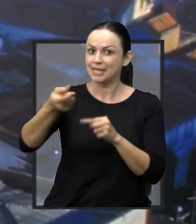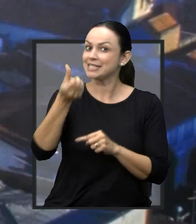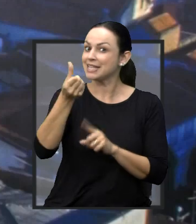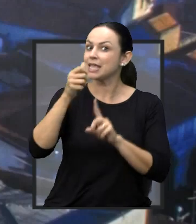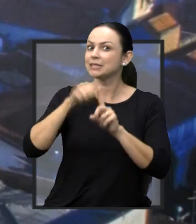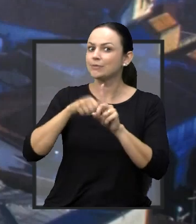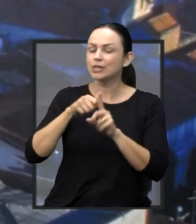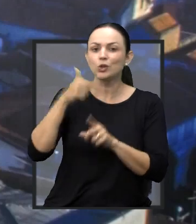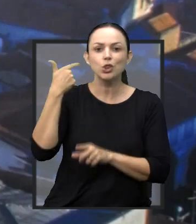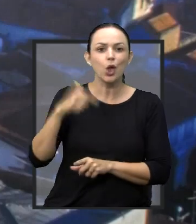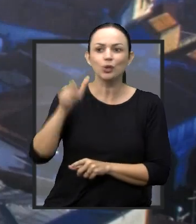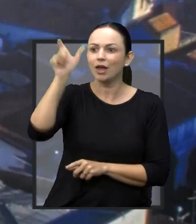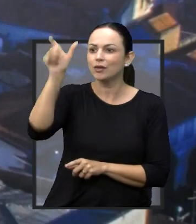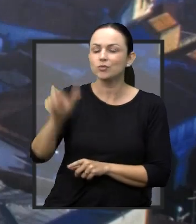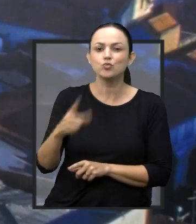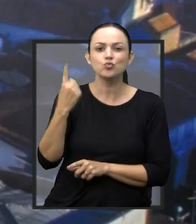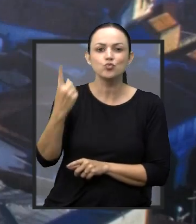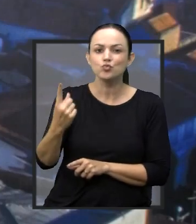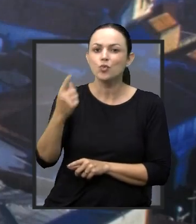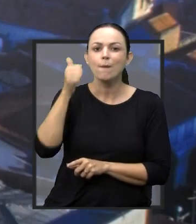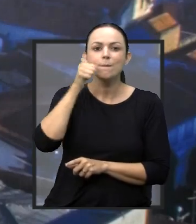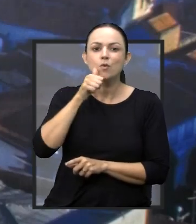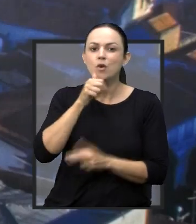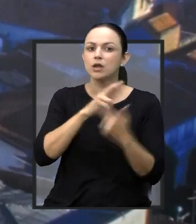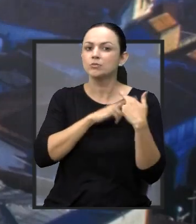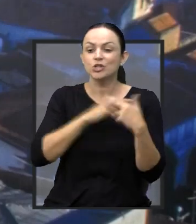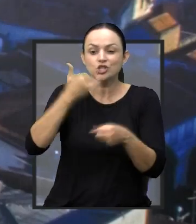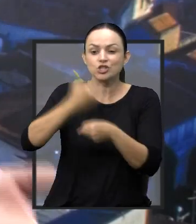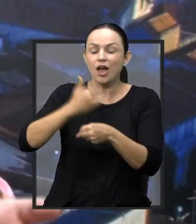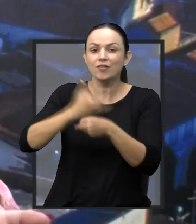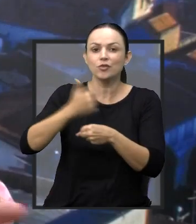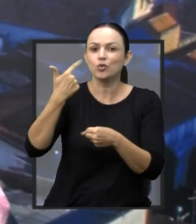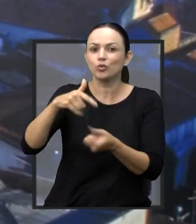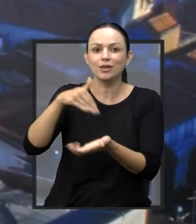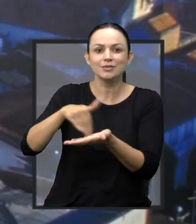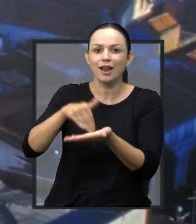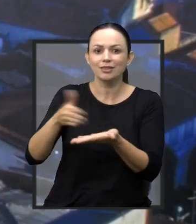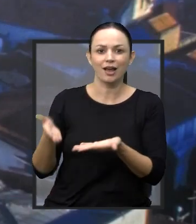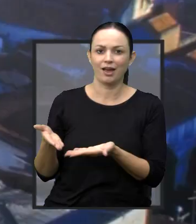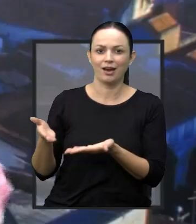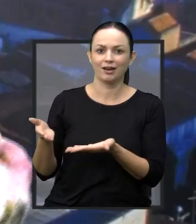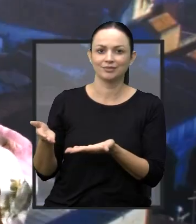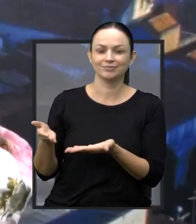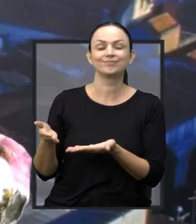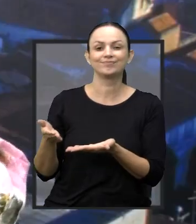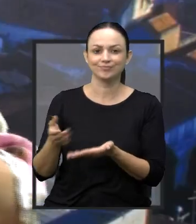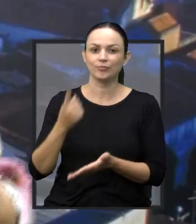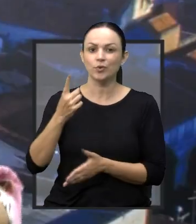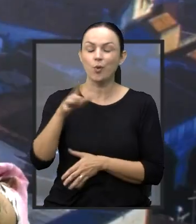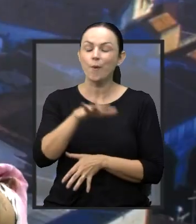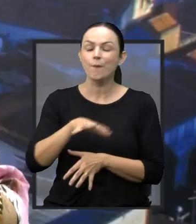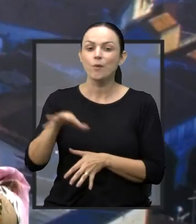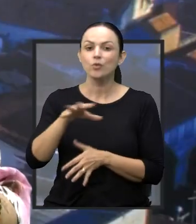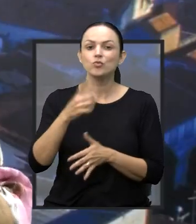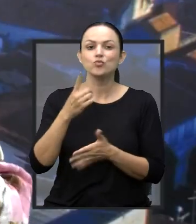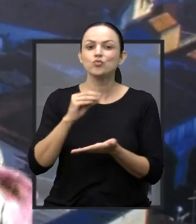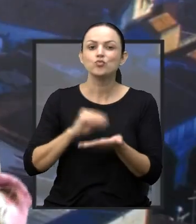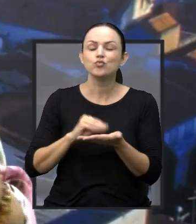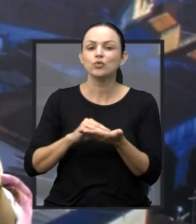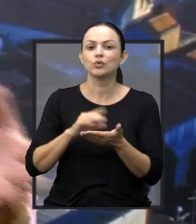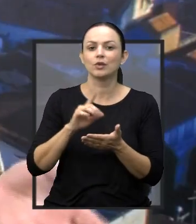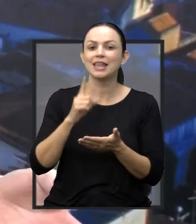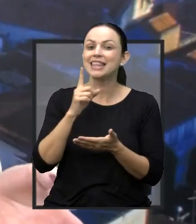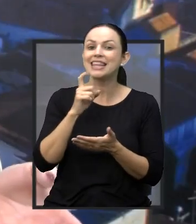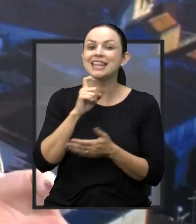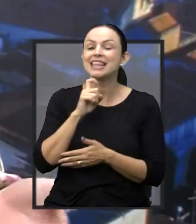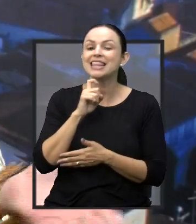vem, 6 meses sem a chefia, né, a secretária. E uma situação inexistente.